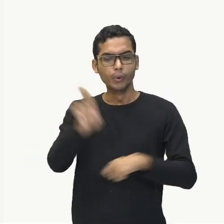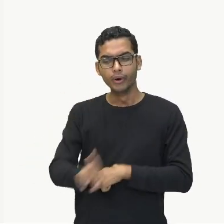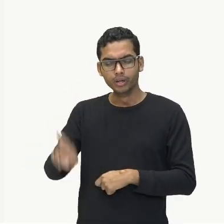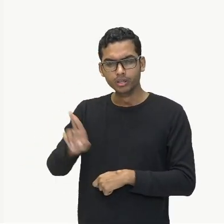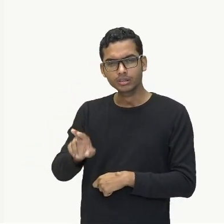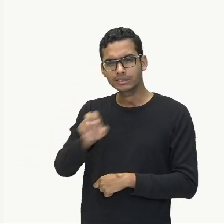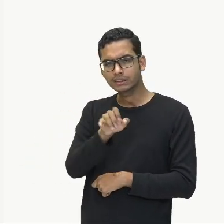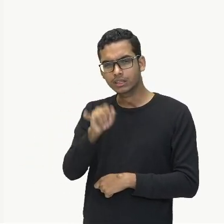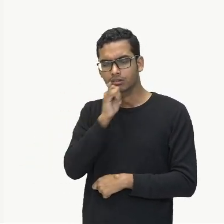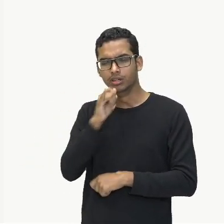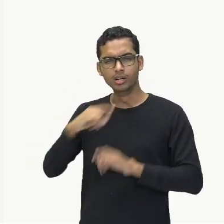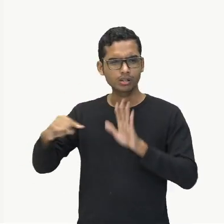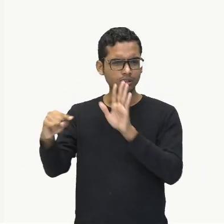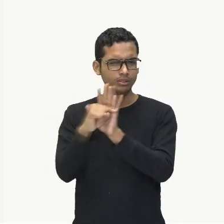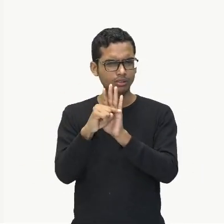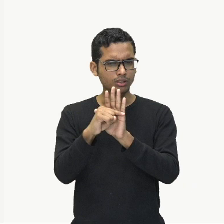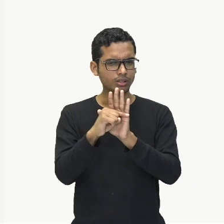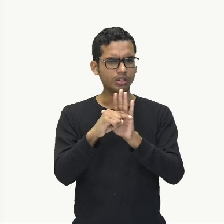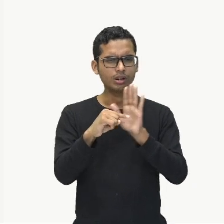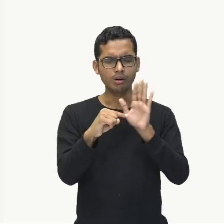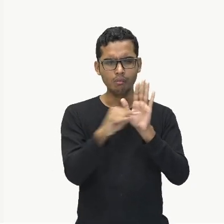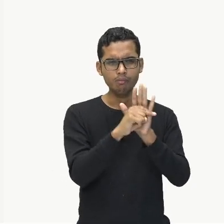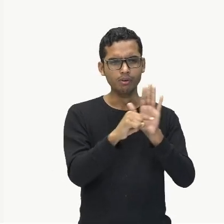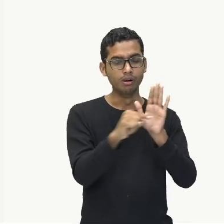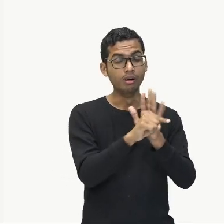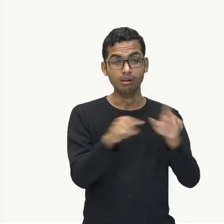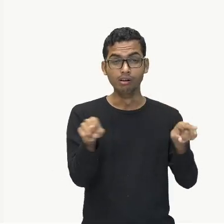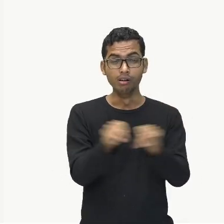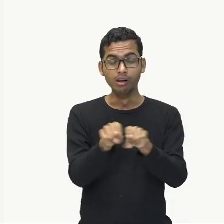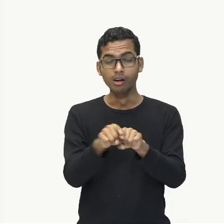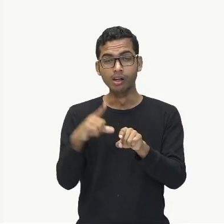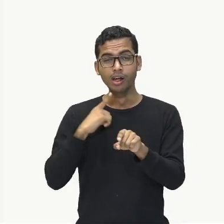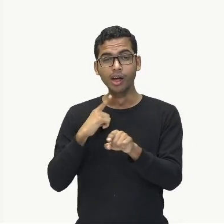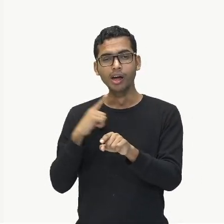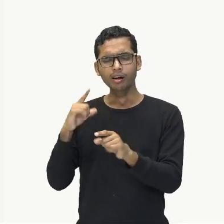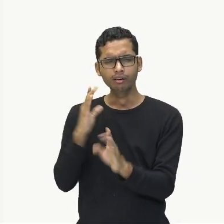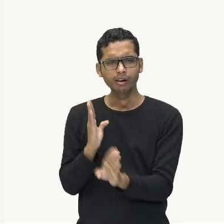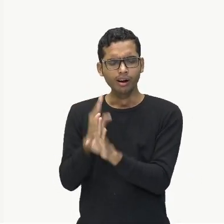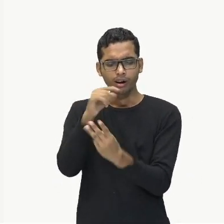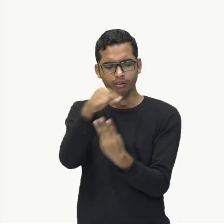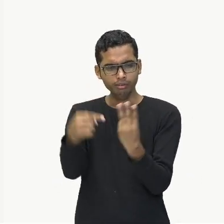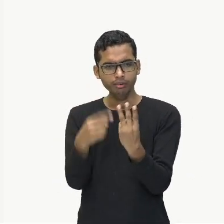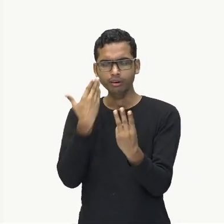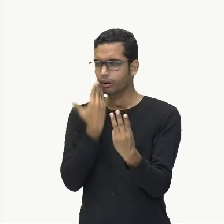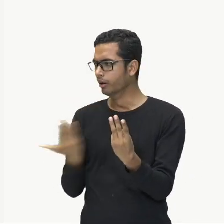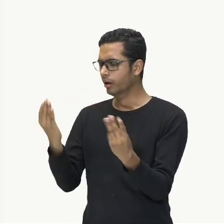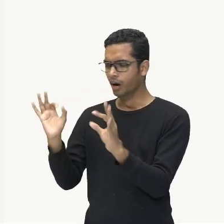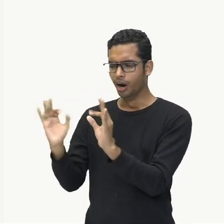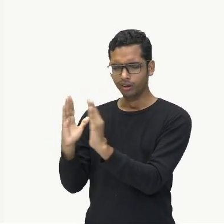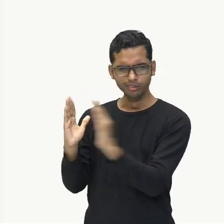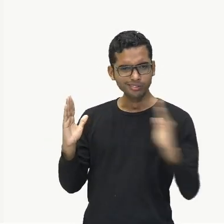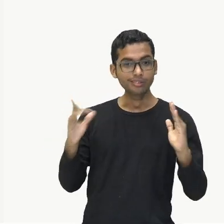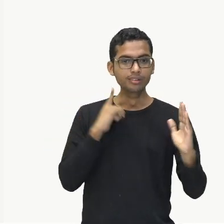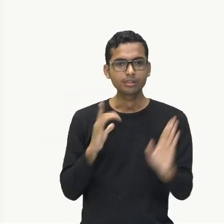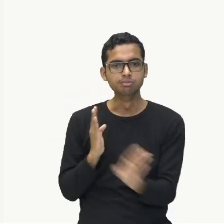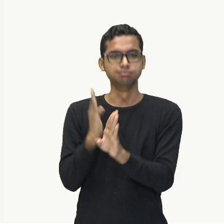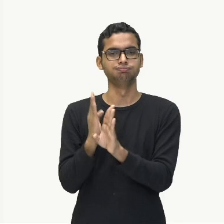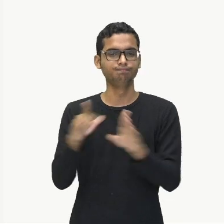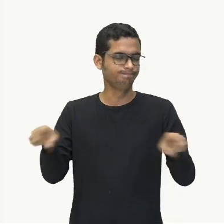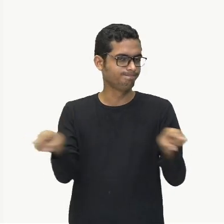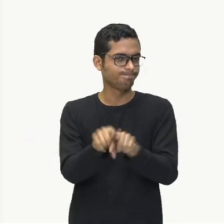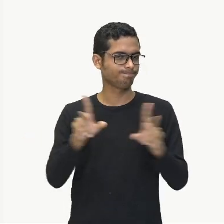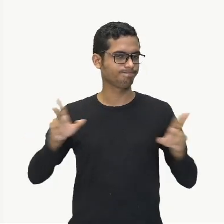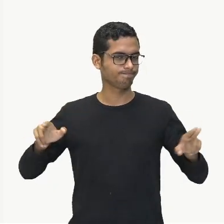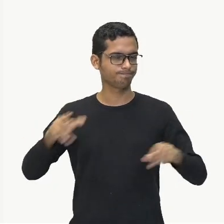razão negativa, nós iremos encontrar esses outros três termos aí do meio. Tá certo?